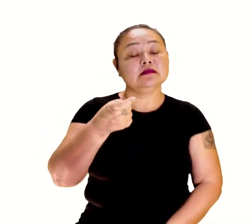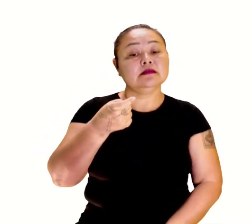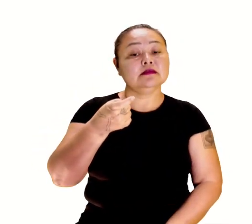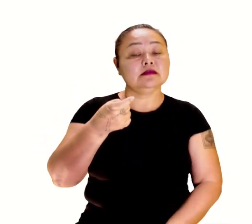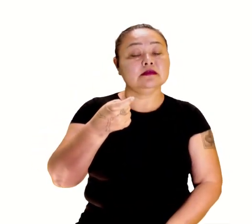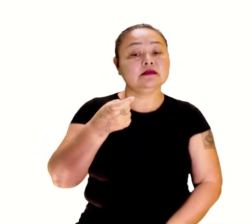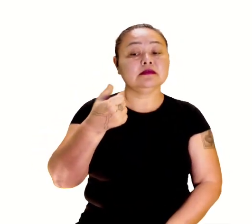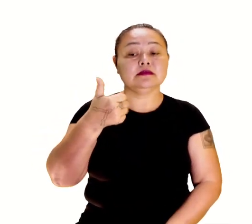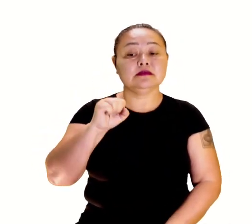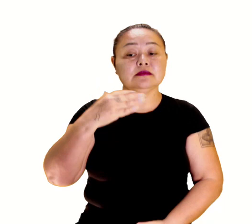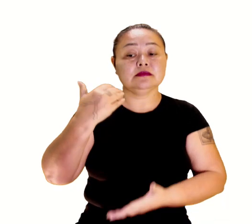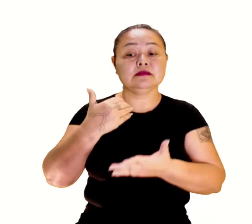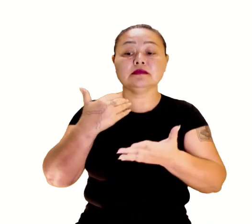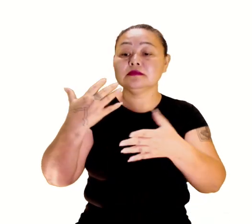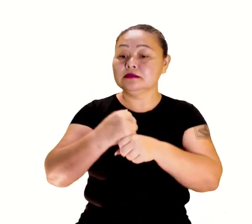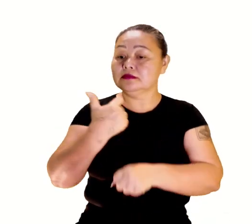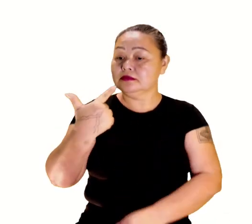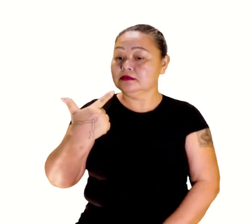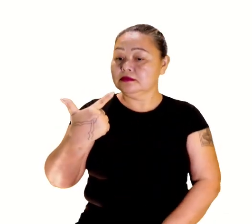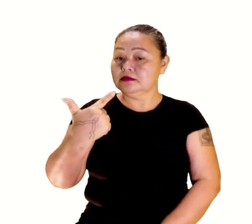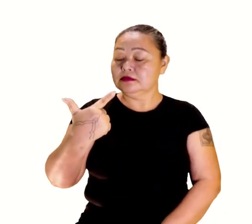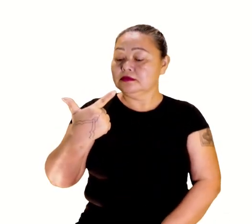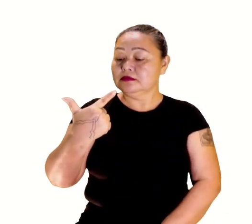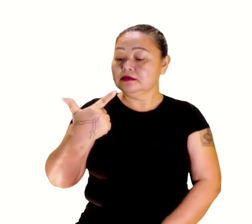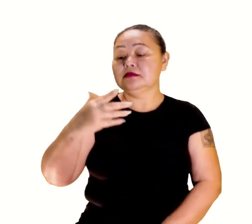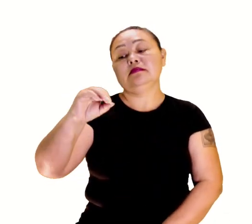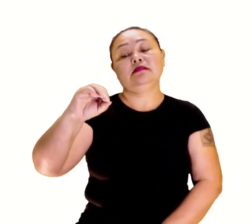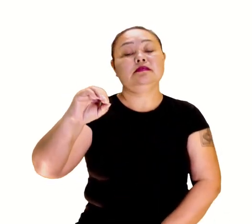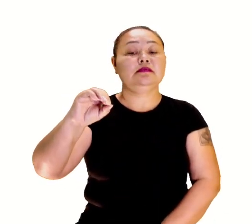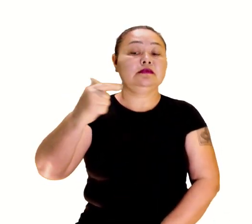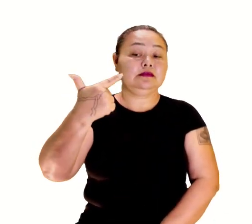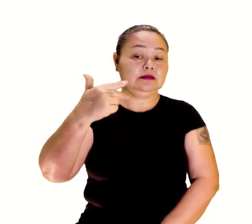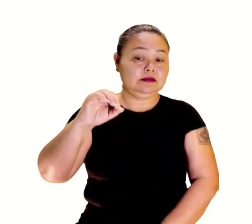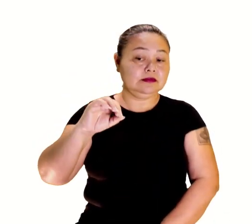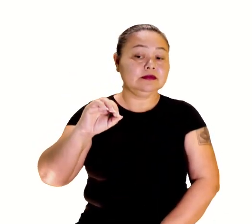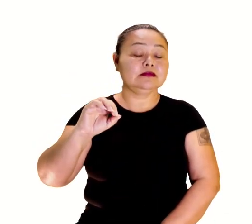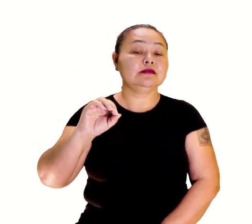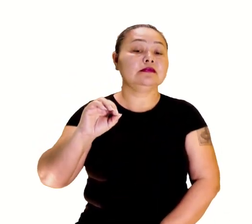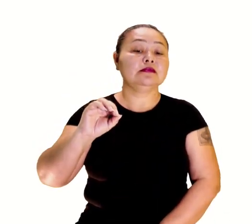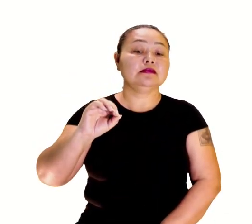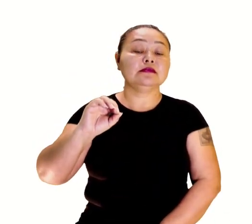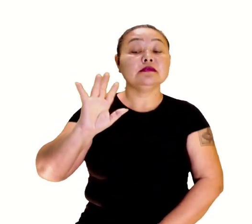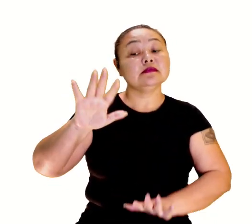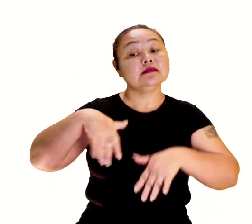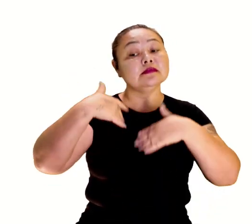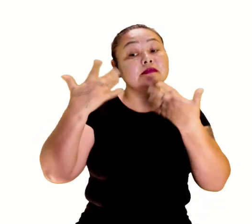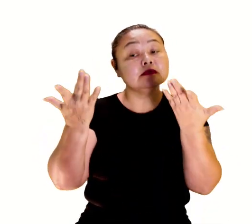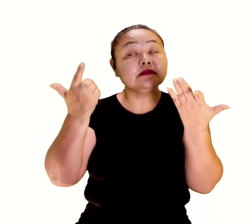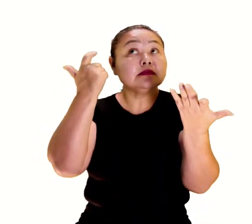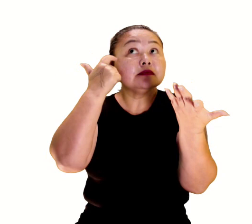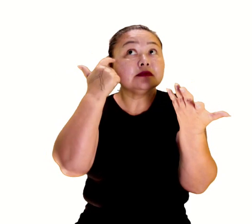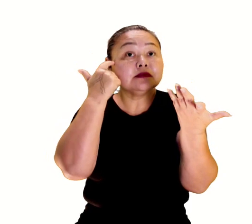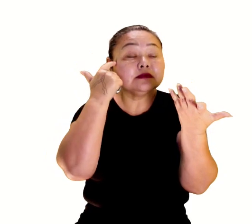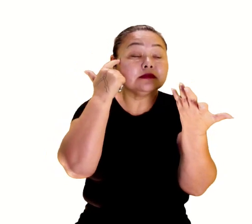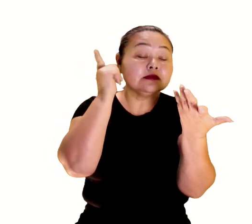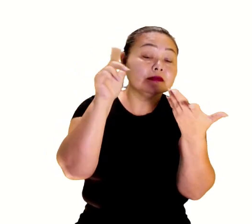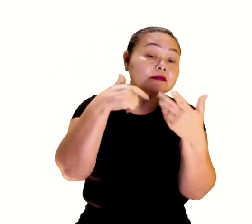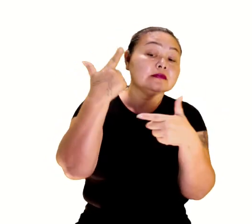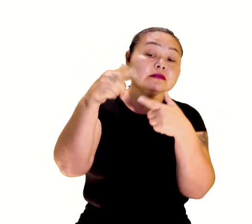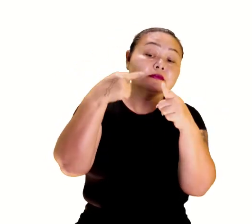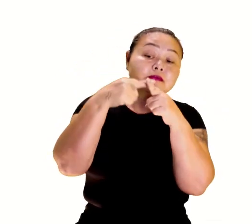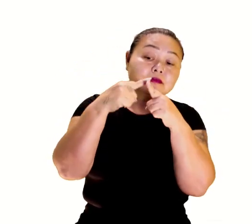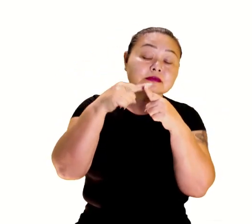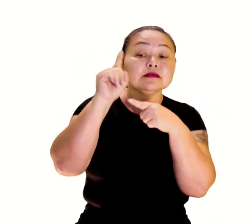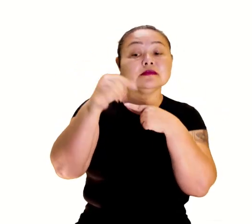2x. 18 mais 2, 20. 20, né? E claro, agora é só pensar, né? Qual é o número que multiplicado por 2